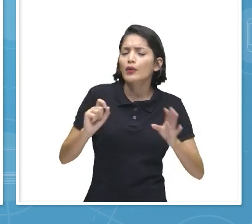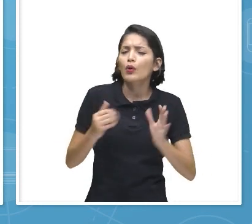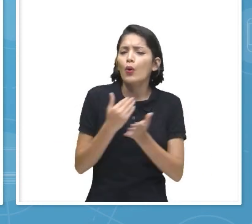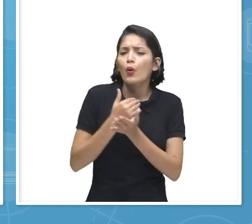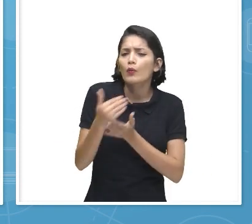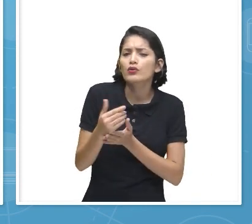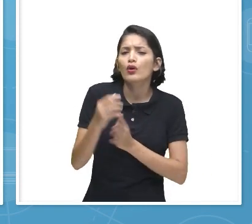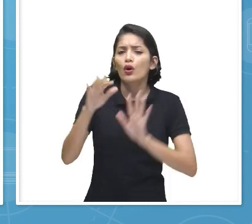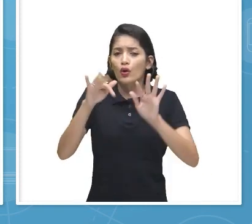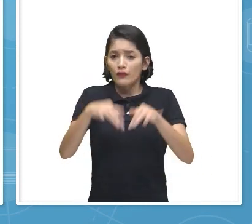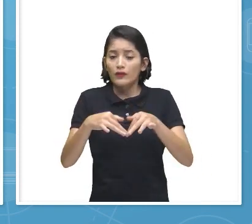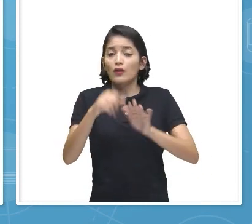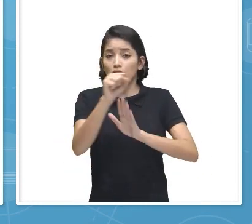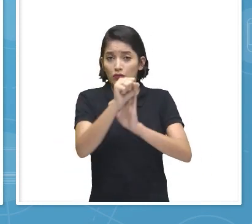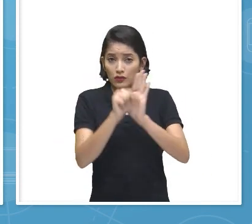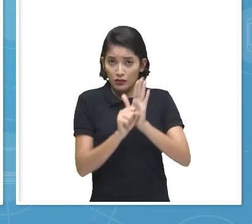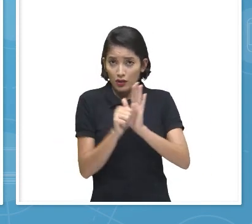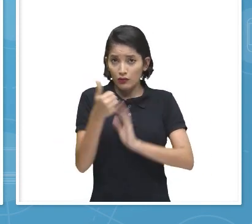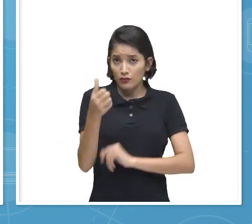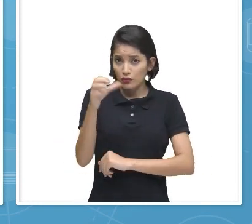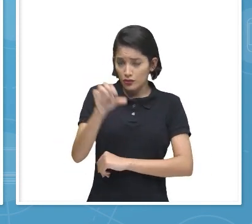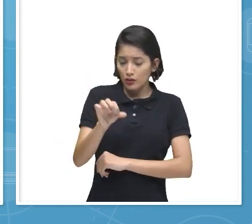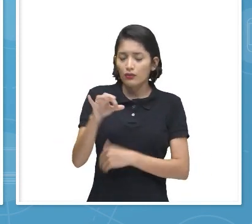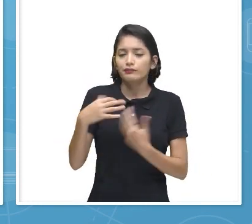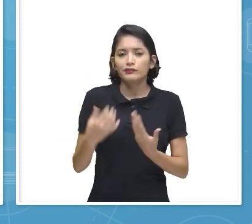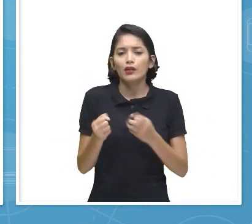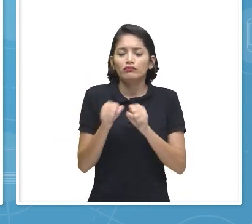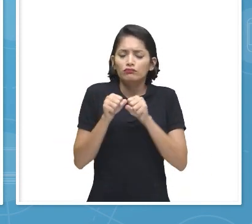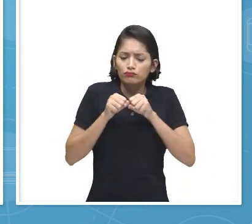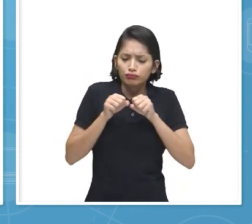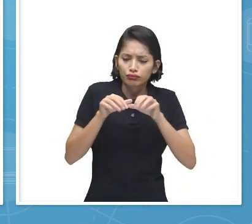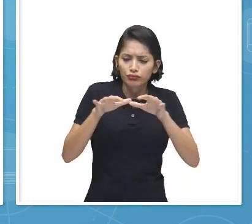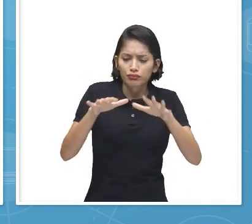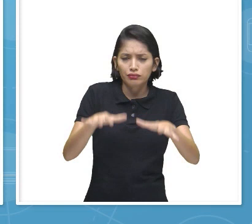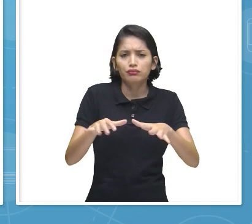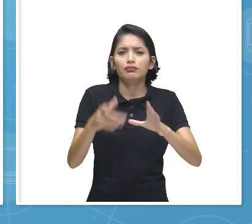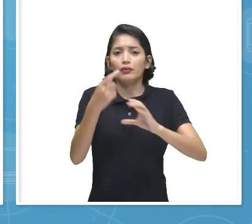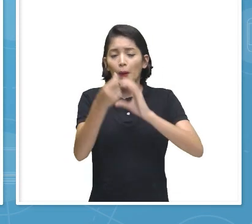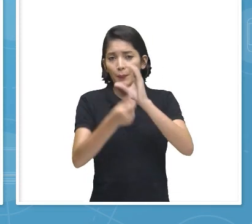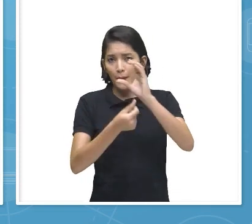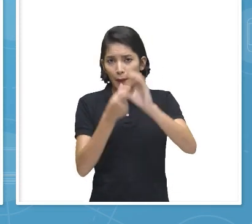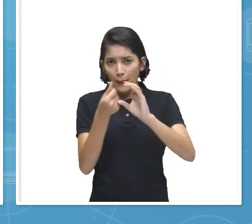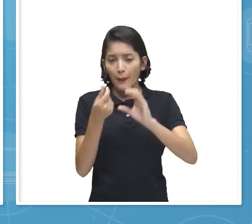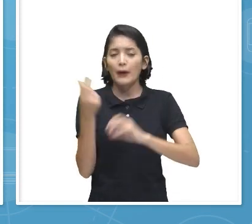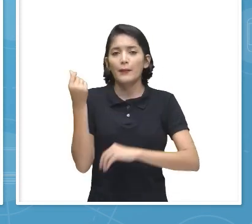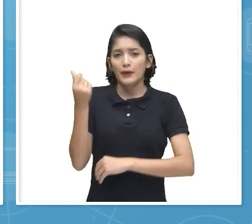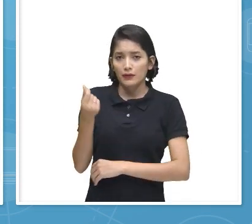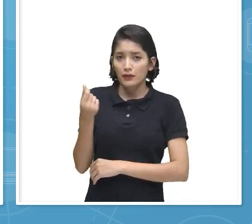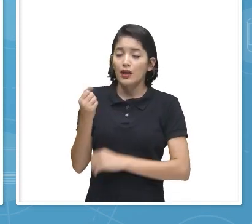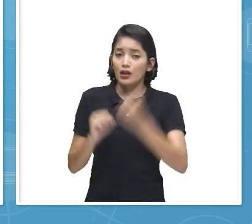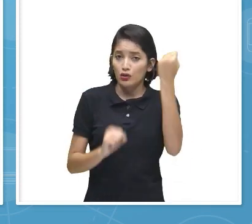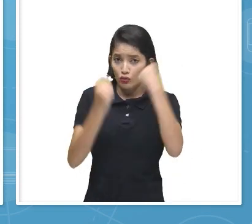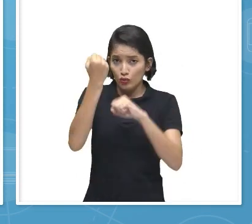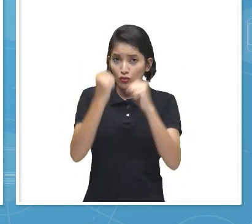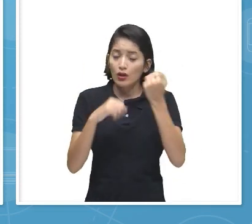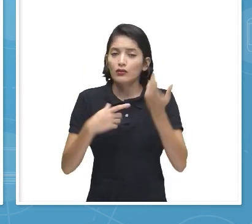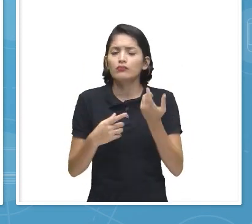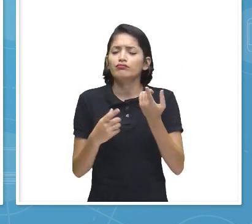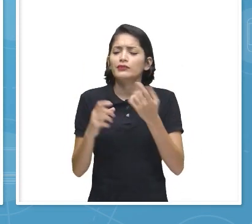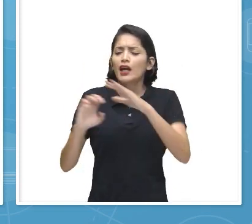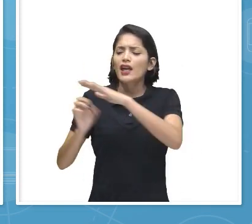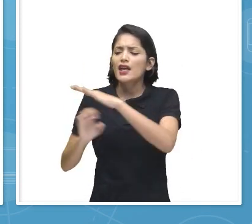século XIX, já vimos isso, devido ao crescimento acelerado do capitalismo industrial. Diversas empresas foram criadas pelo desejo